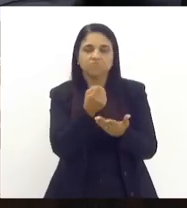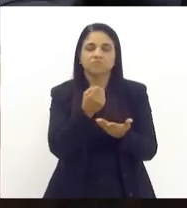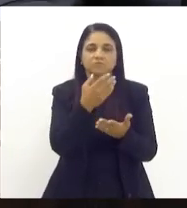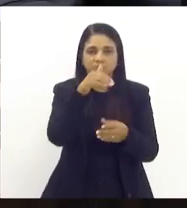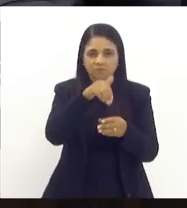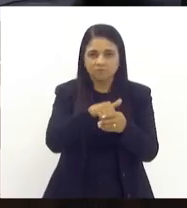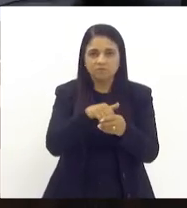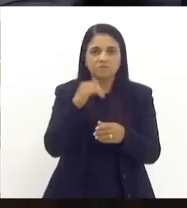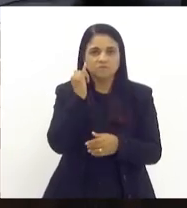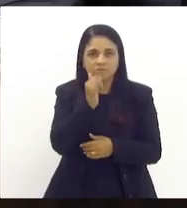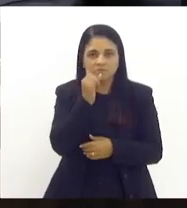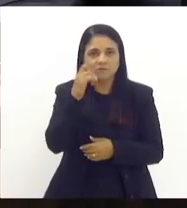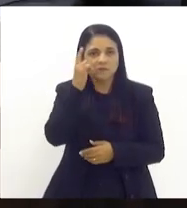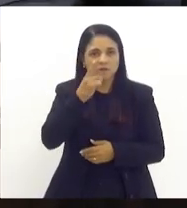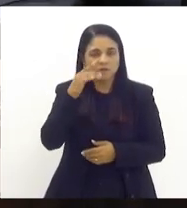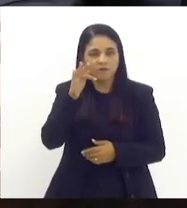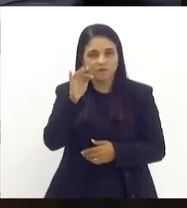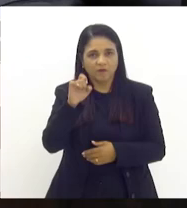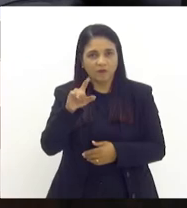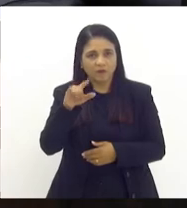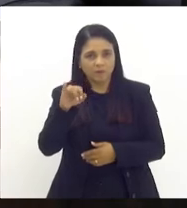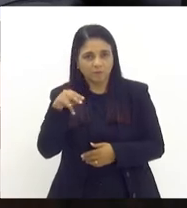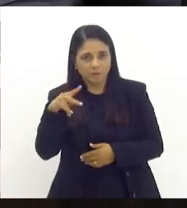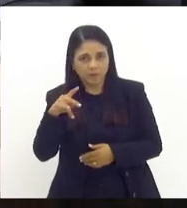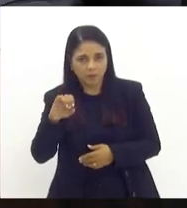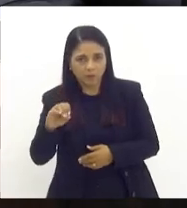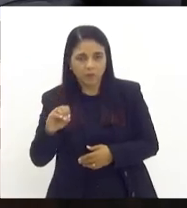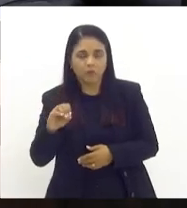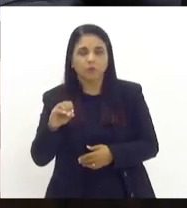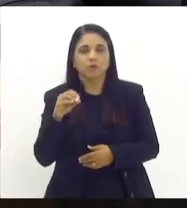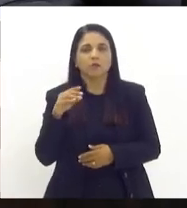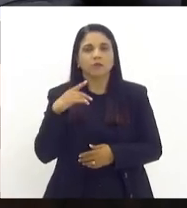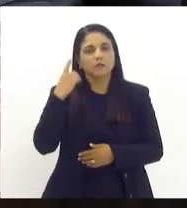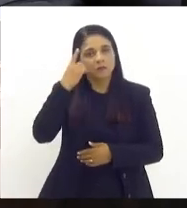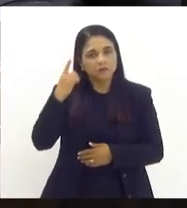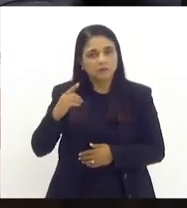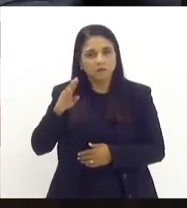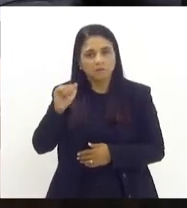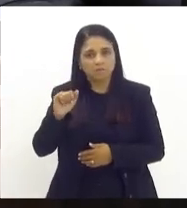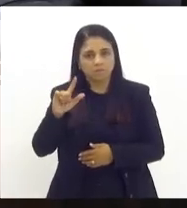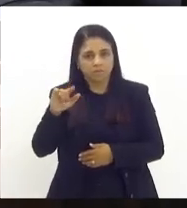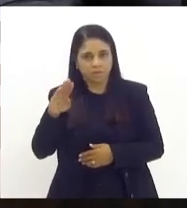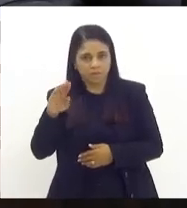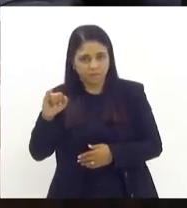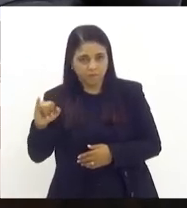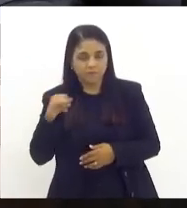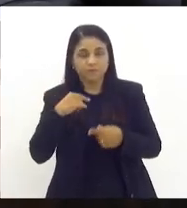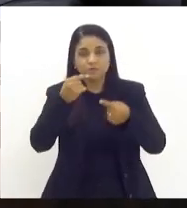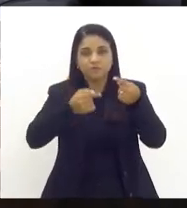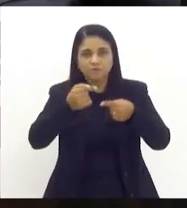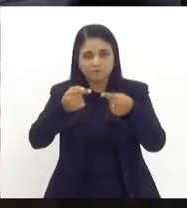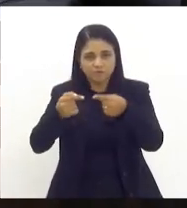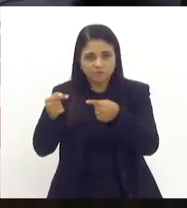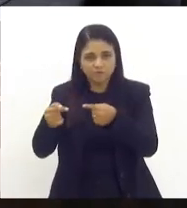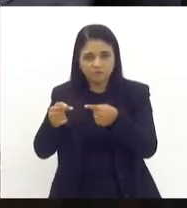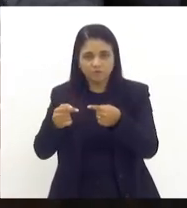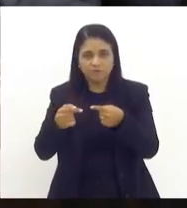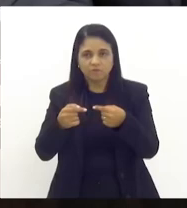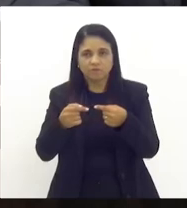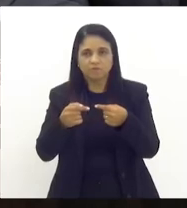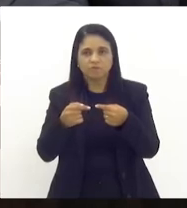Deputado Filipinho do rádio e Dani Balbi em discussão